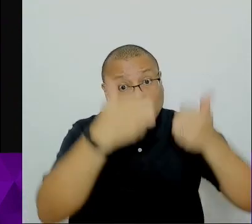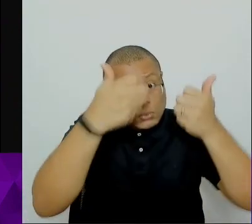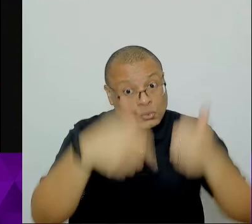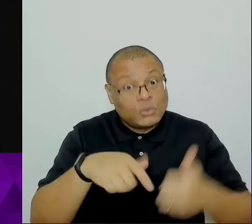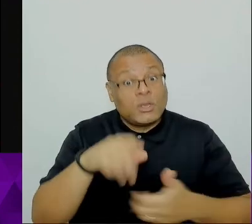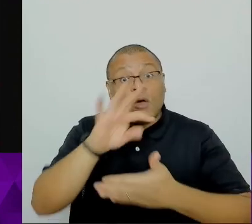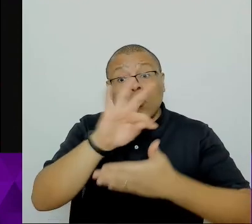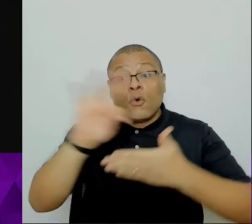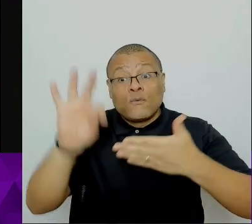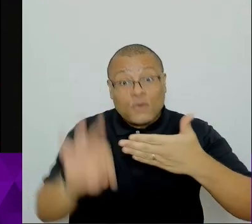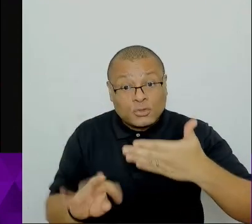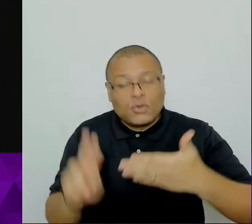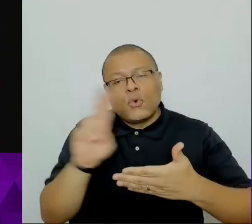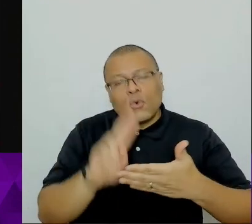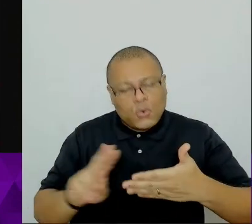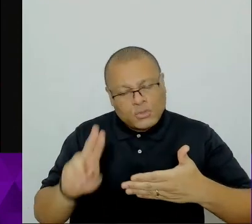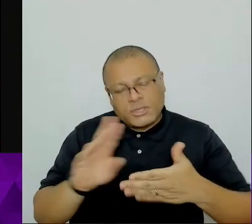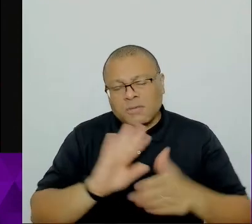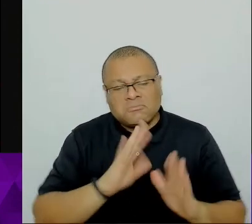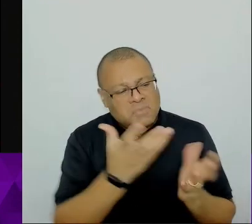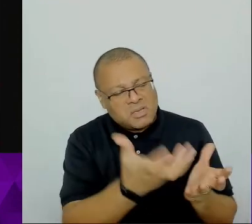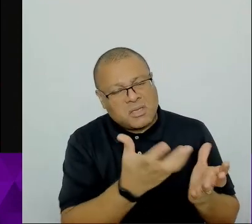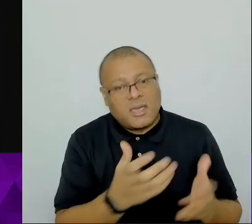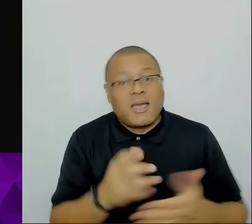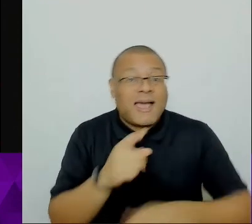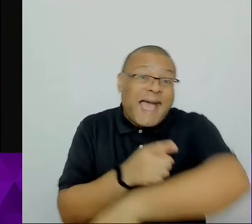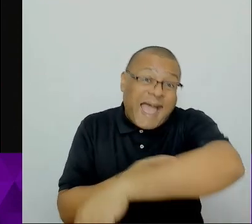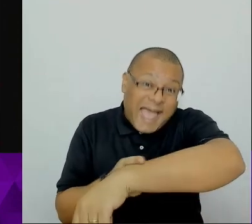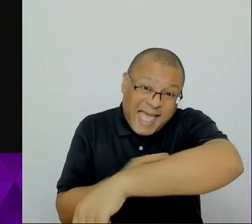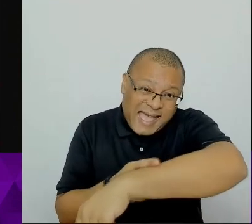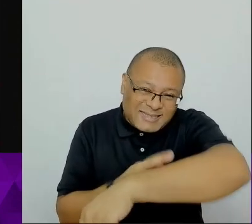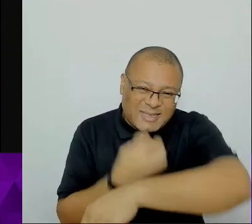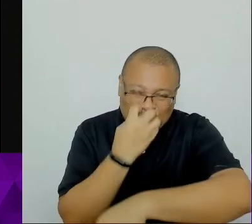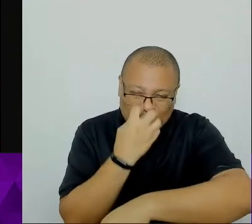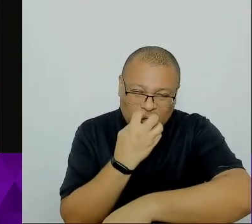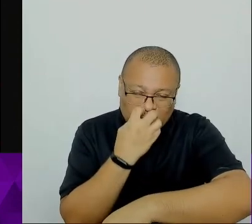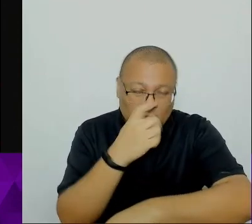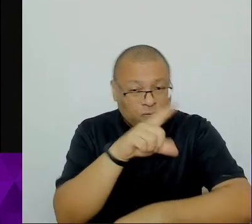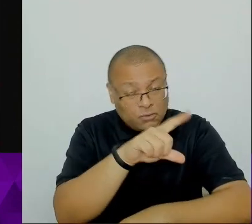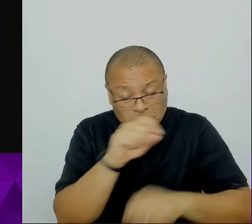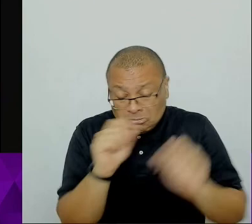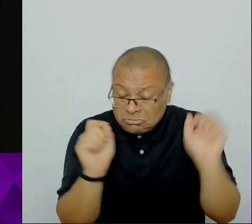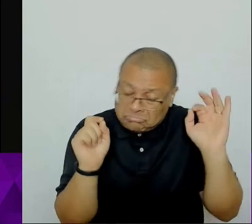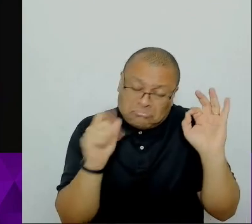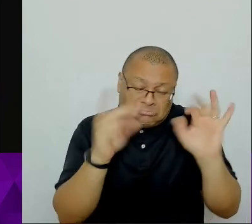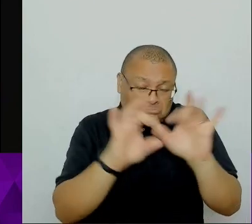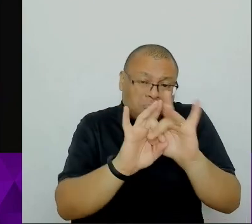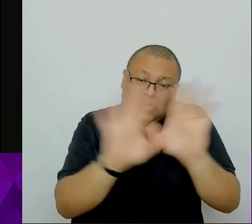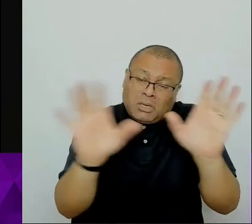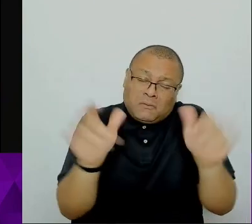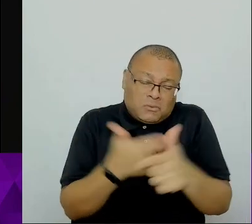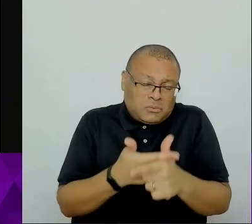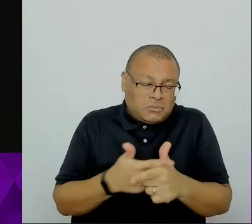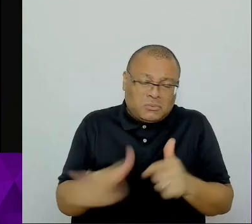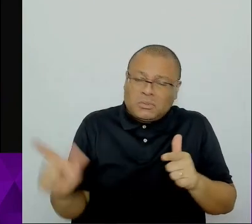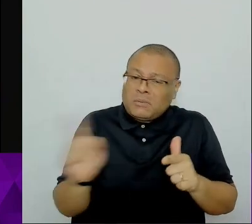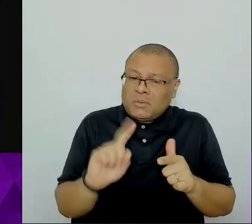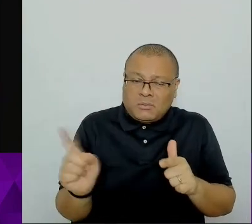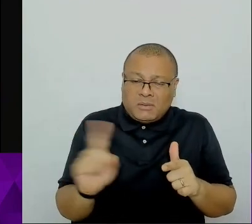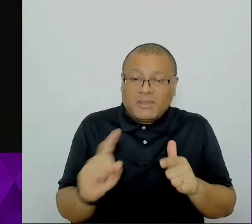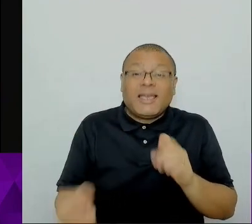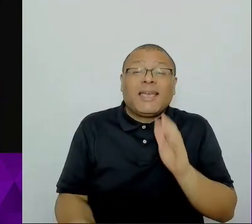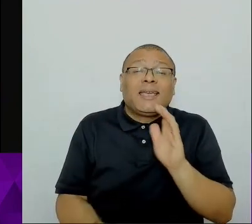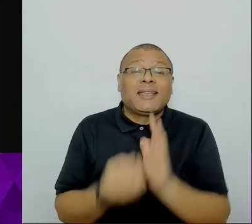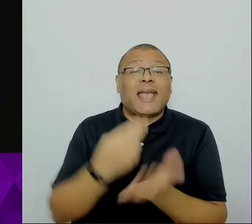quer. Se a raça for opcional, você coloca como opcional e está tudo bem. E também não criar contratos